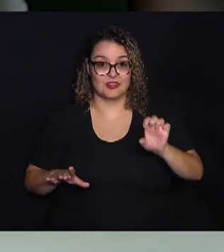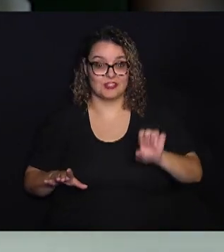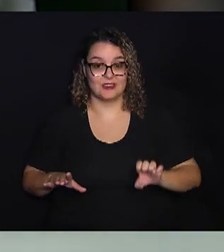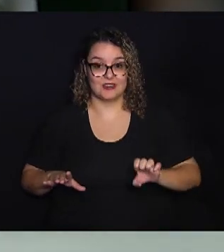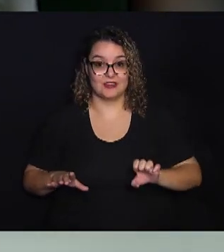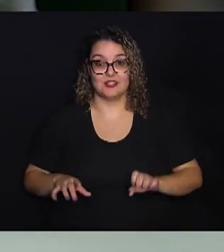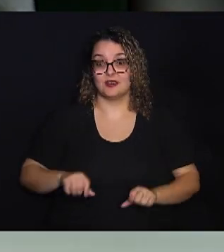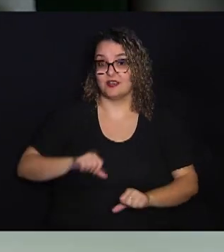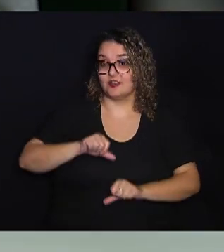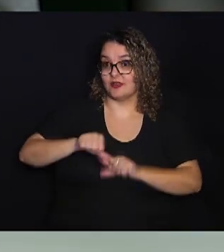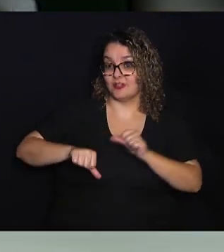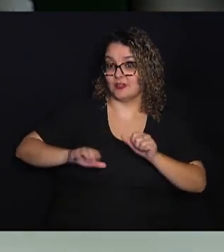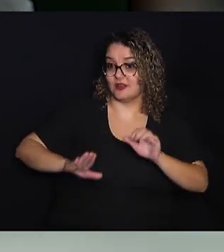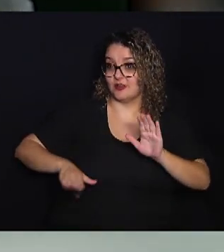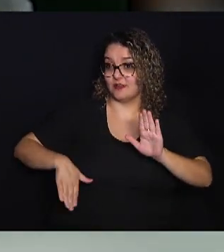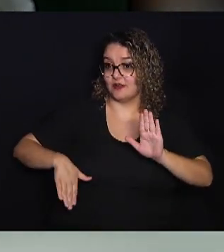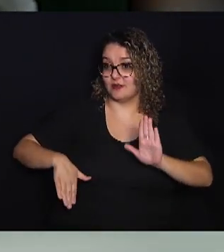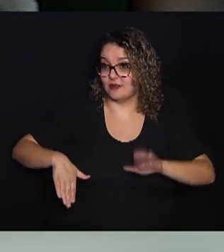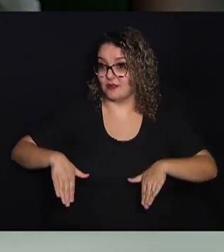virou.